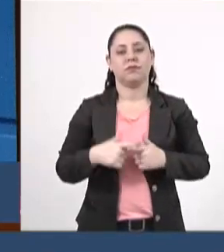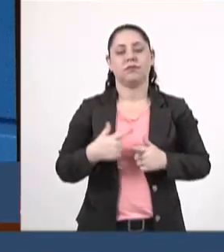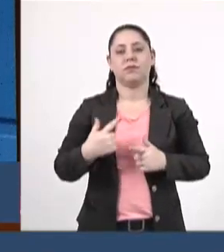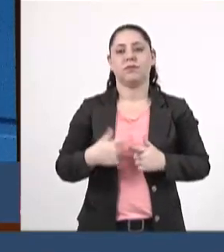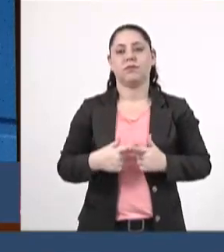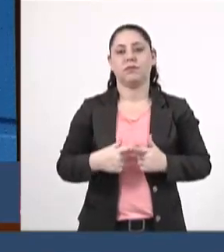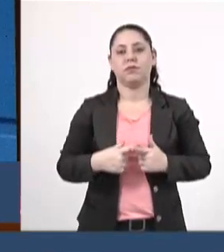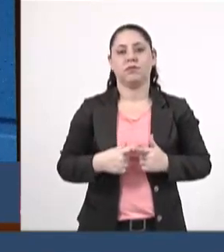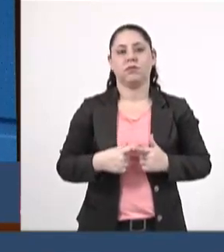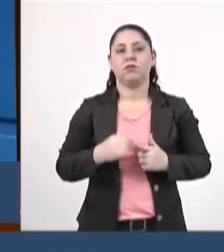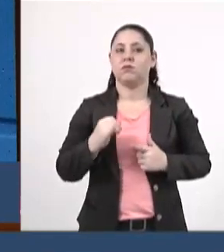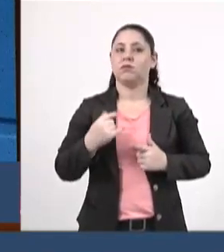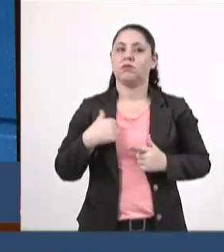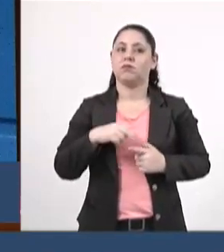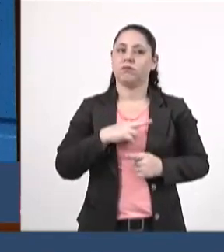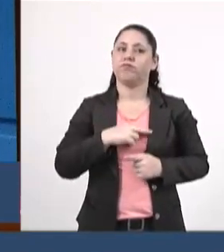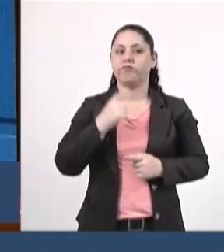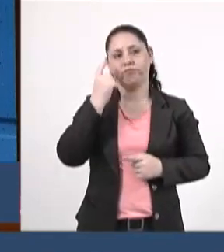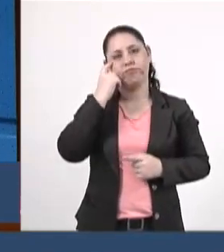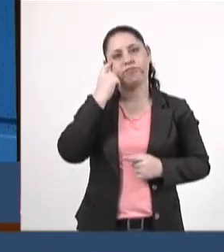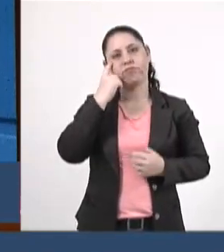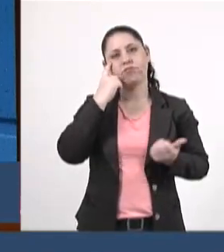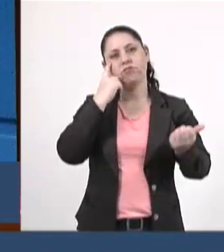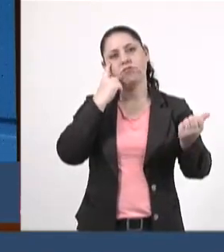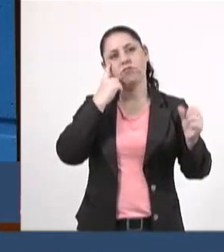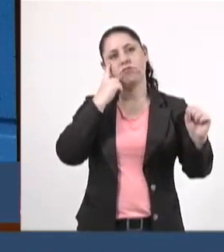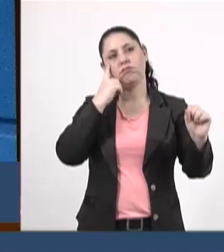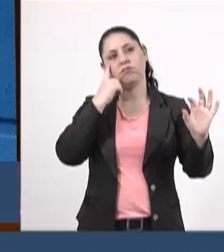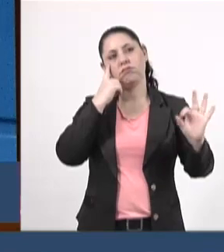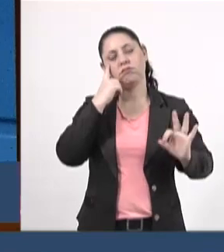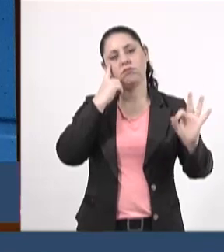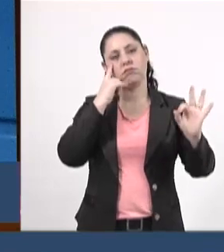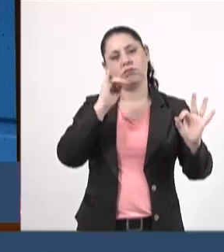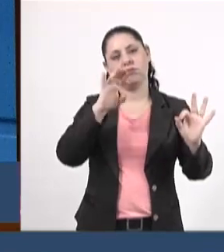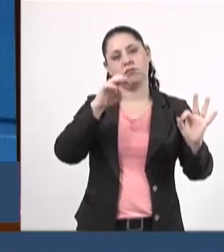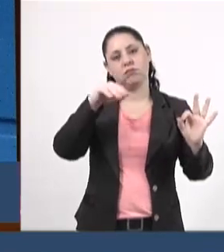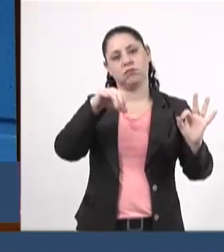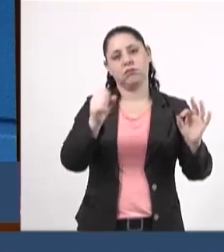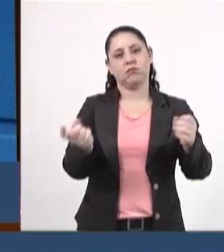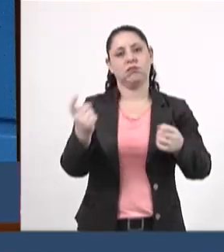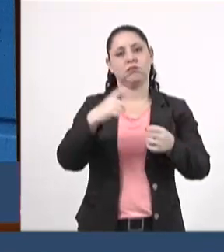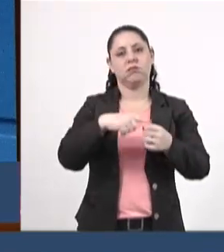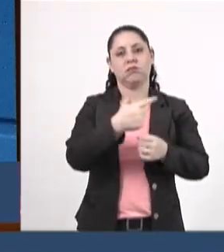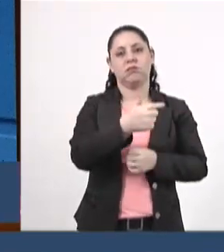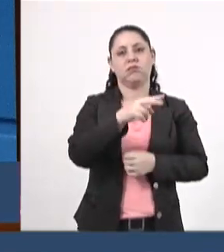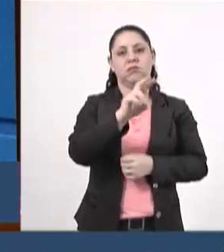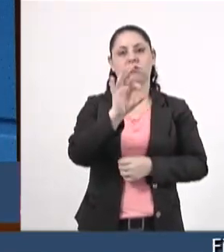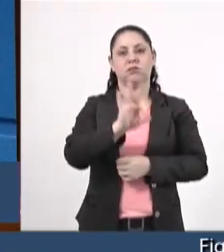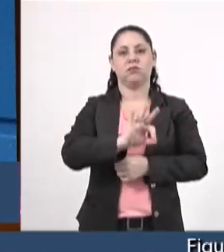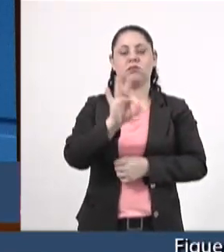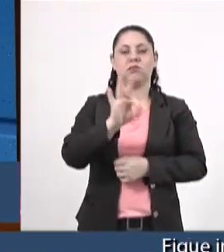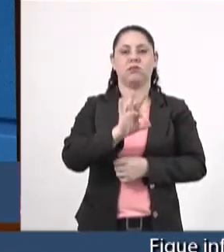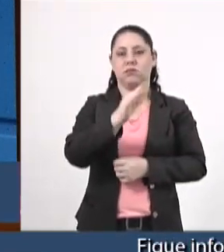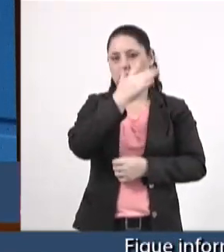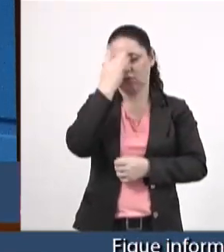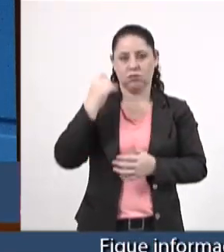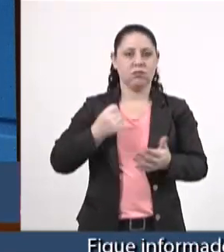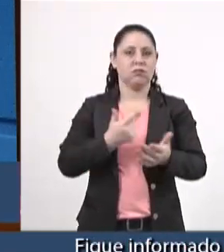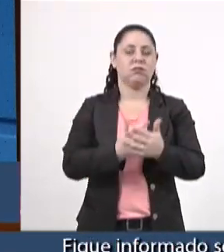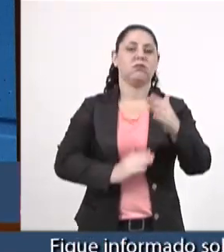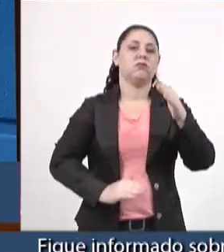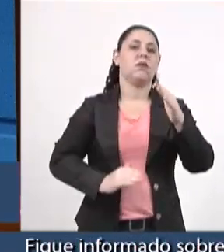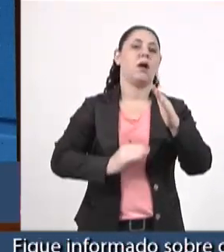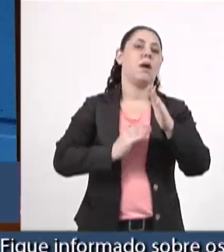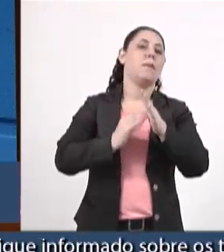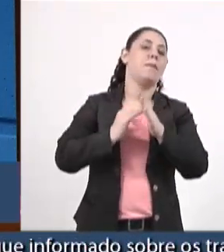porque se a gente considerar que aumentou-se em 8%, o ICMS voltou aos 25% para os consumidores acima de